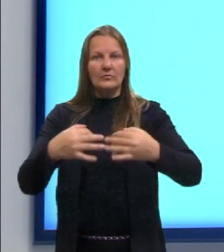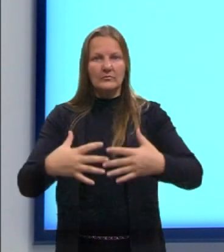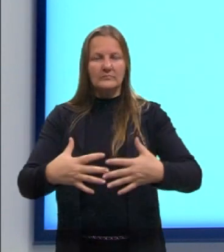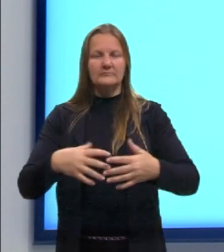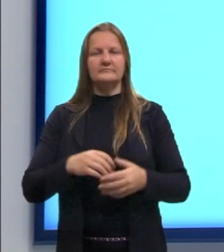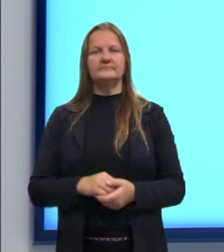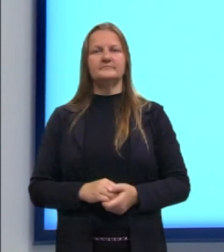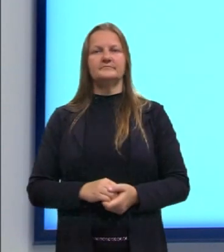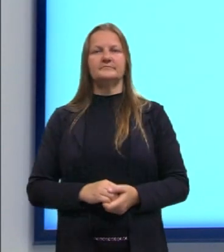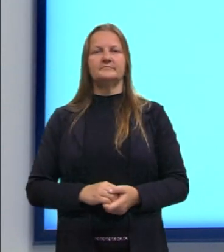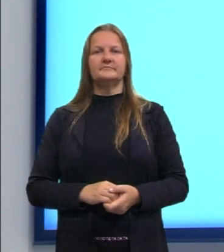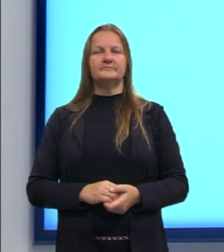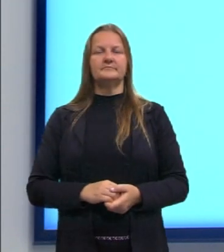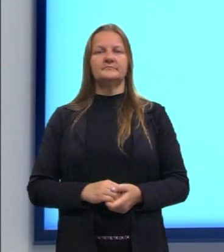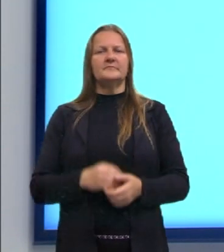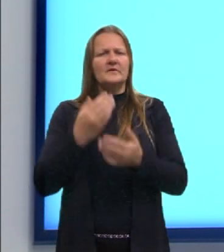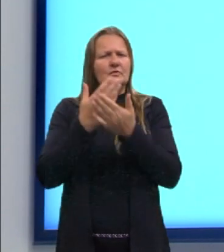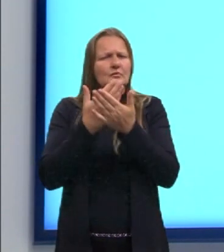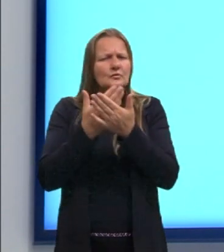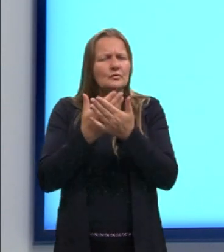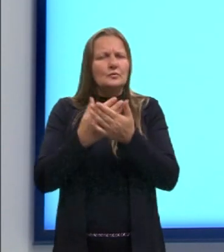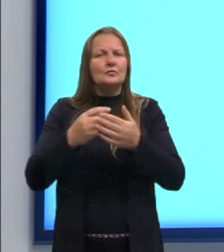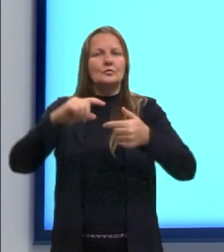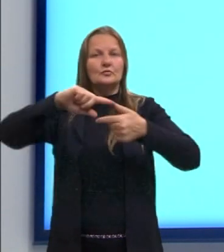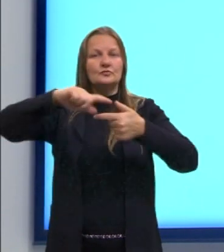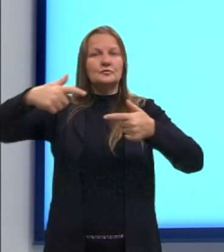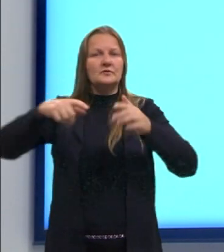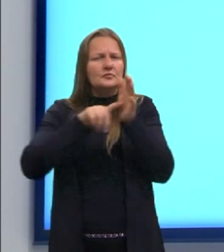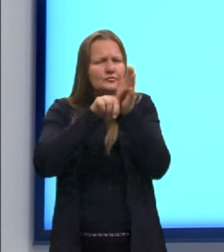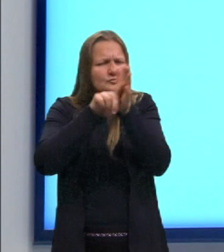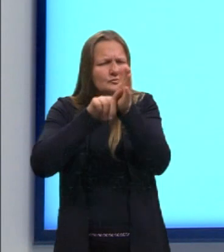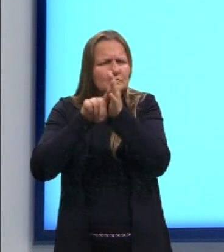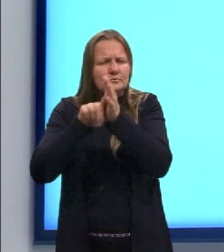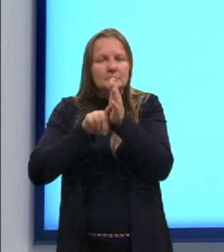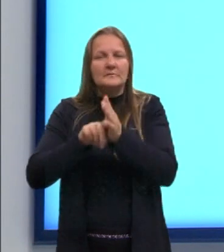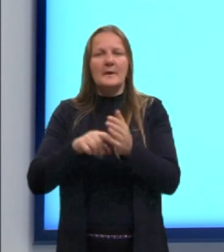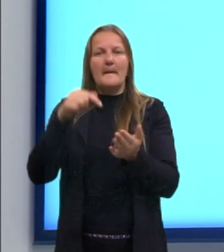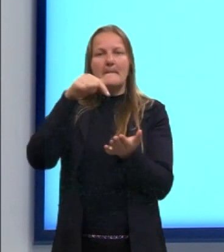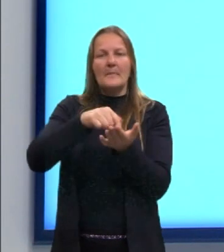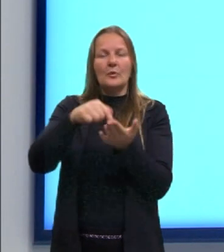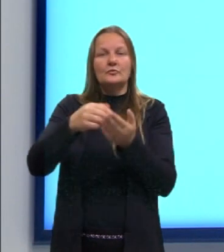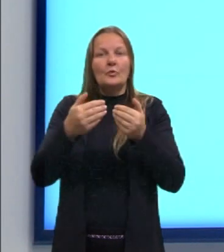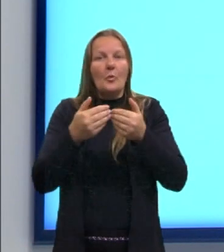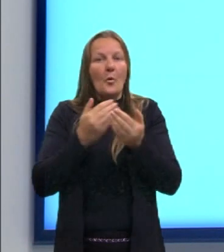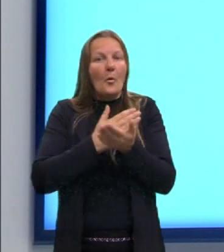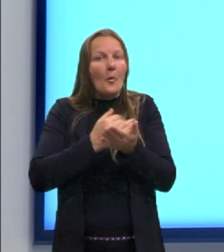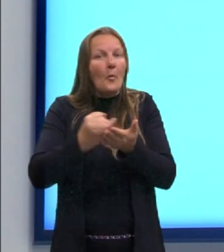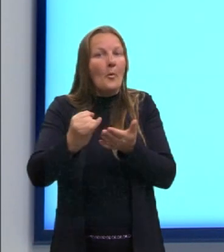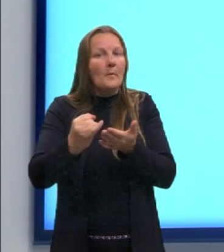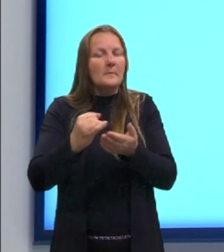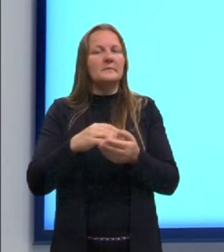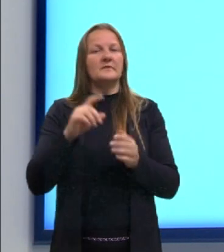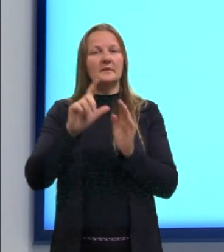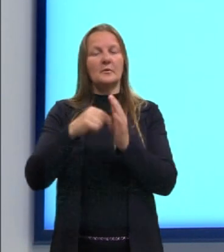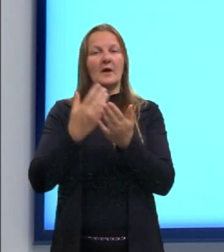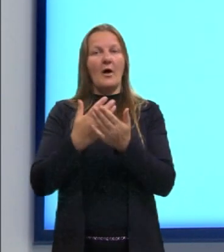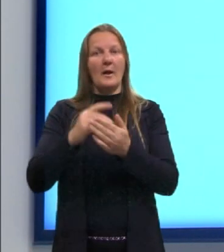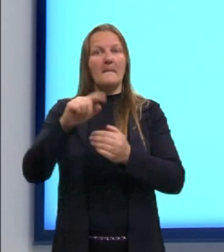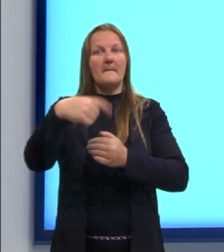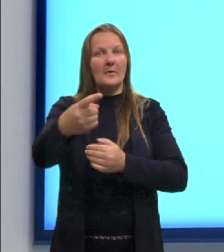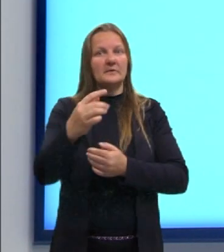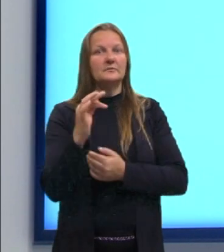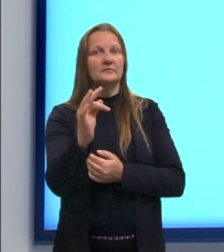aí do nosso estudo da geometria analítica, é o estudo inicial. Nas próximas aulas, então, nós